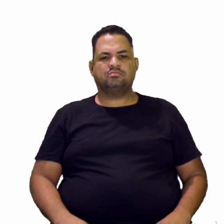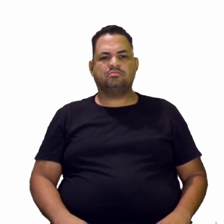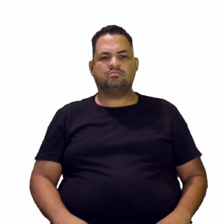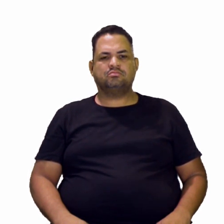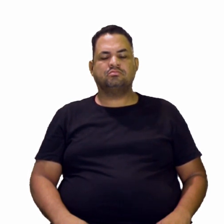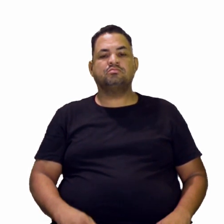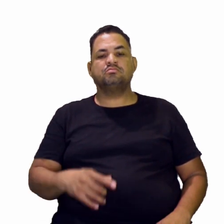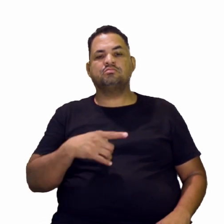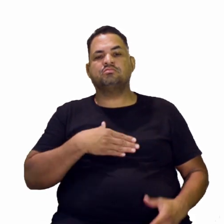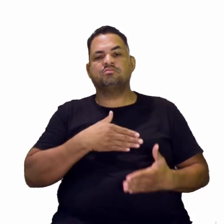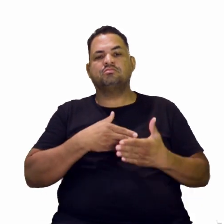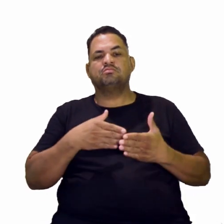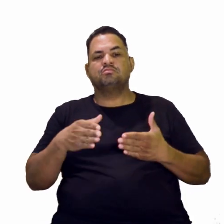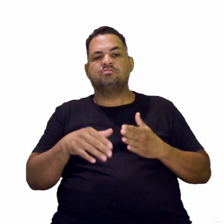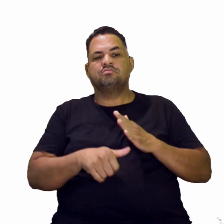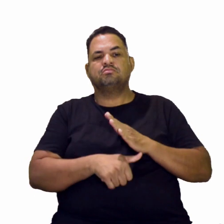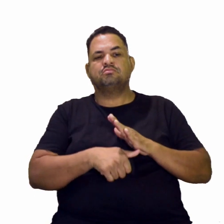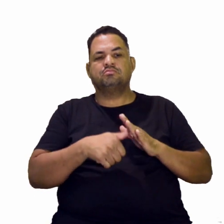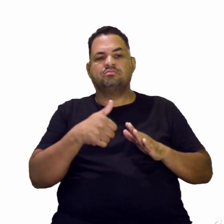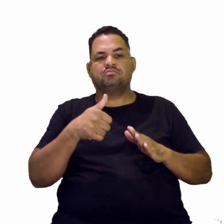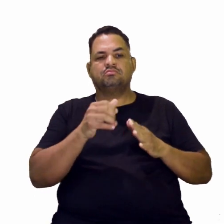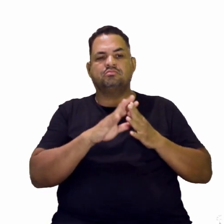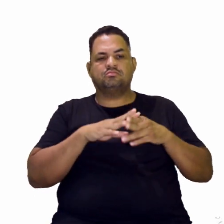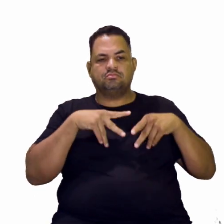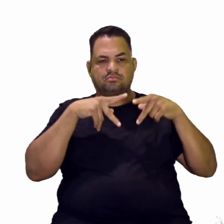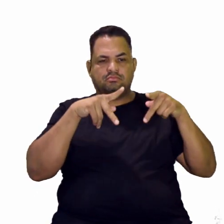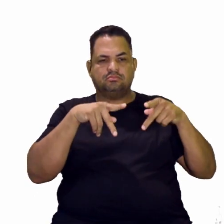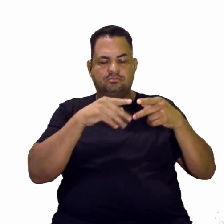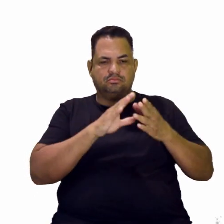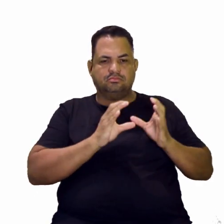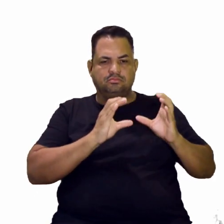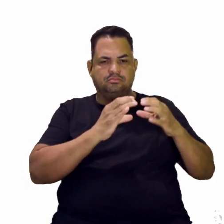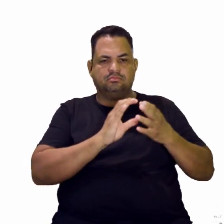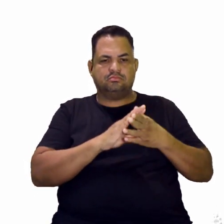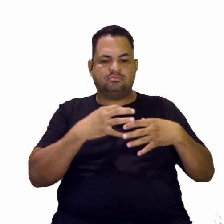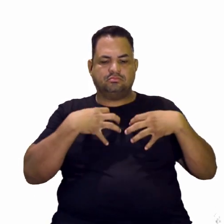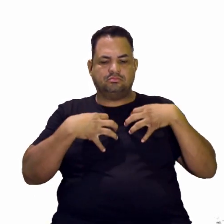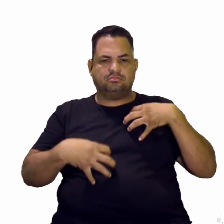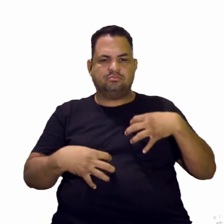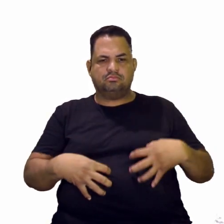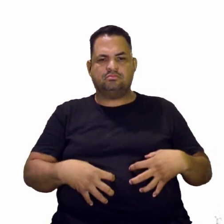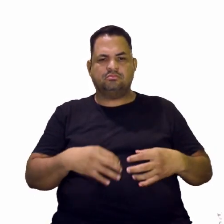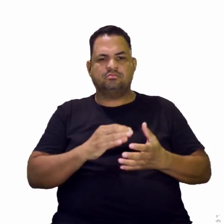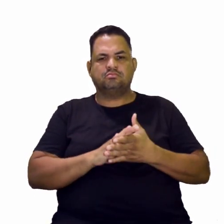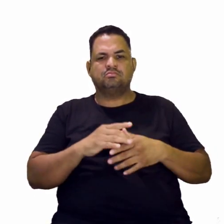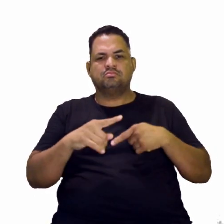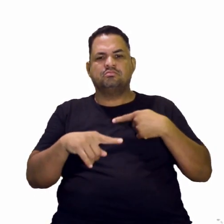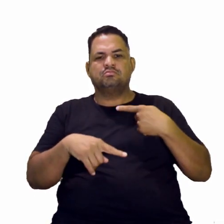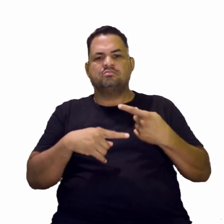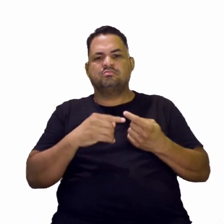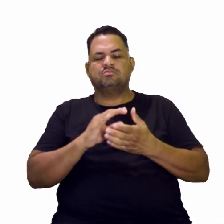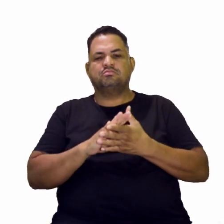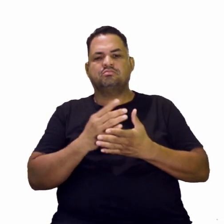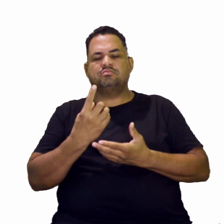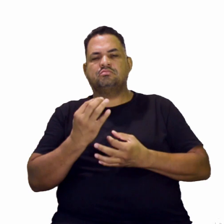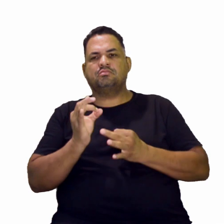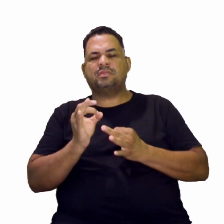ó. Primeiro falou em população, depois falou em organismo, no caso lá, bactéria. Depois falou